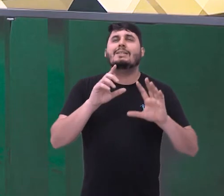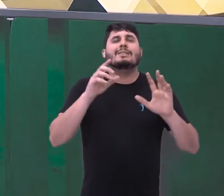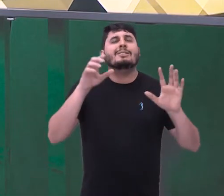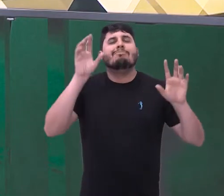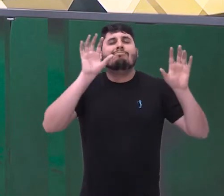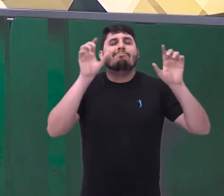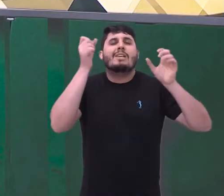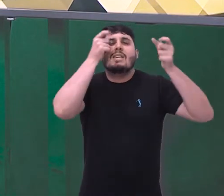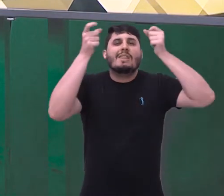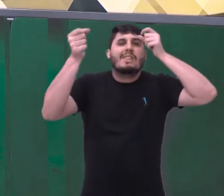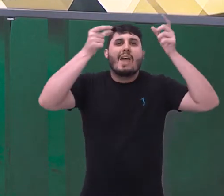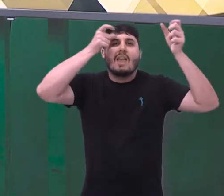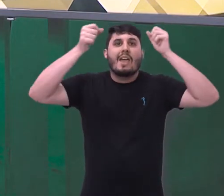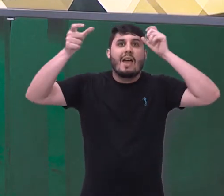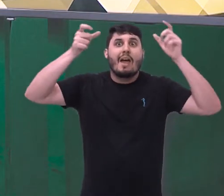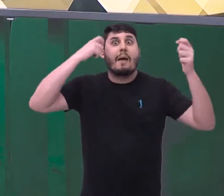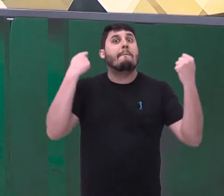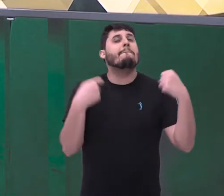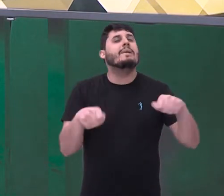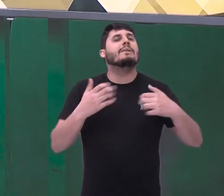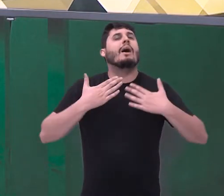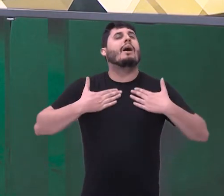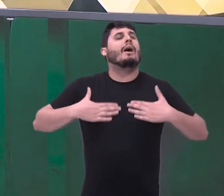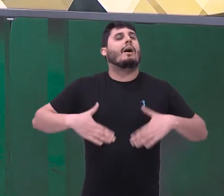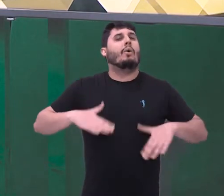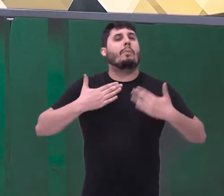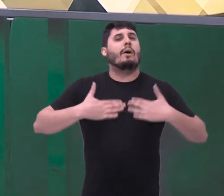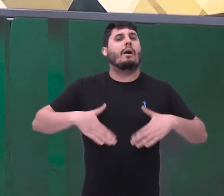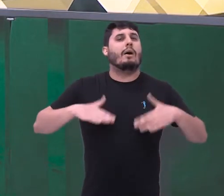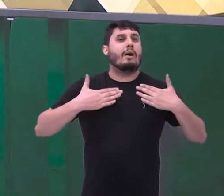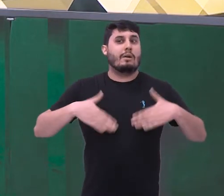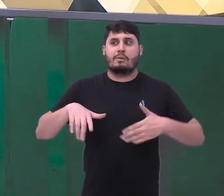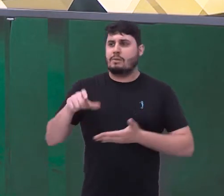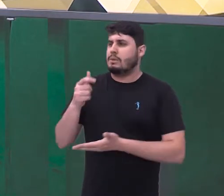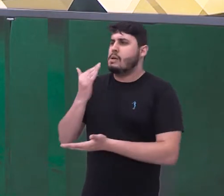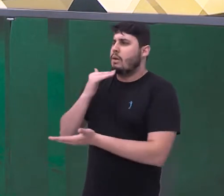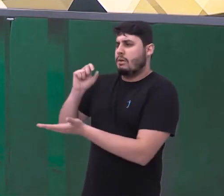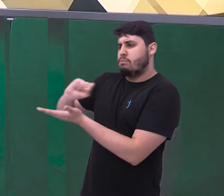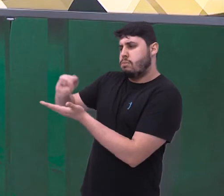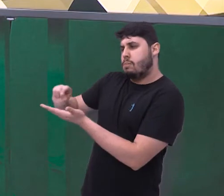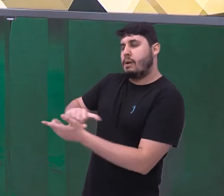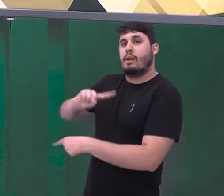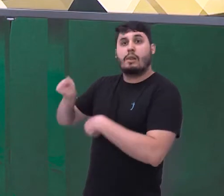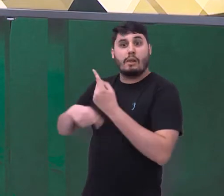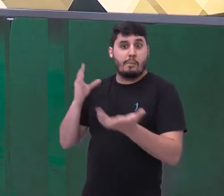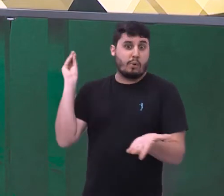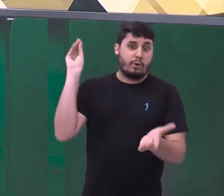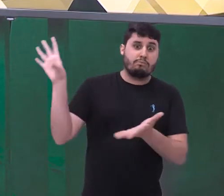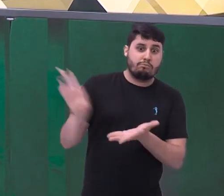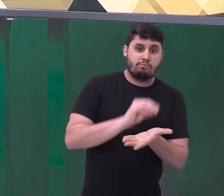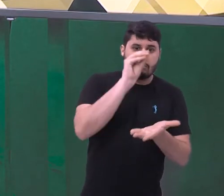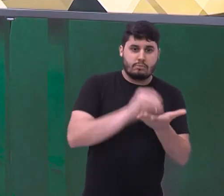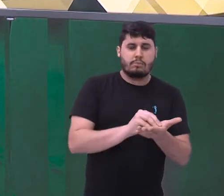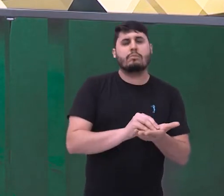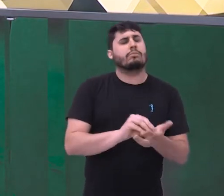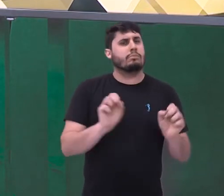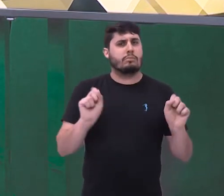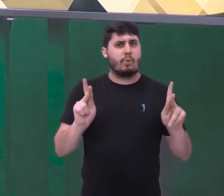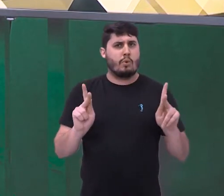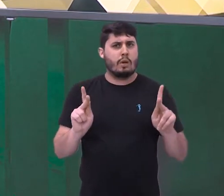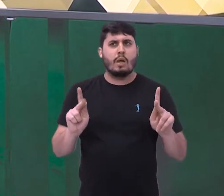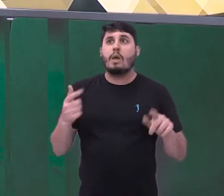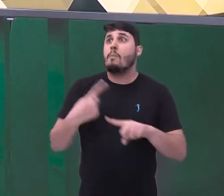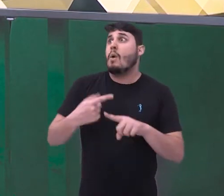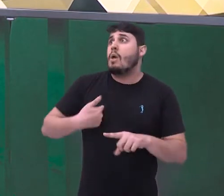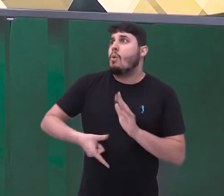sua tese. Só precisa respirar, fazer o esquema de rascunho e começar a escrever. Ok? Estou